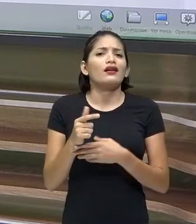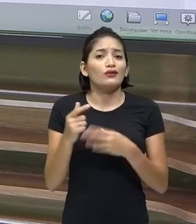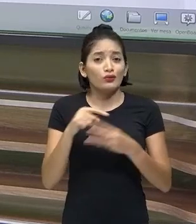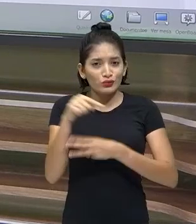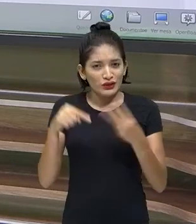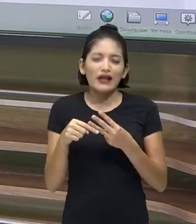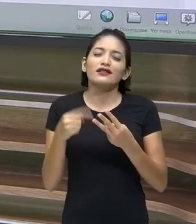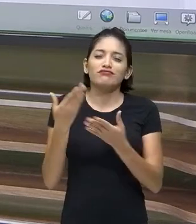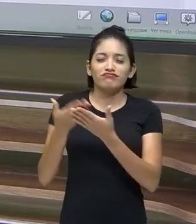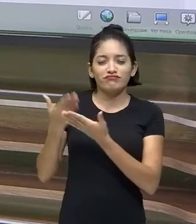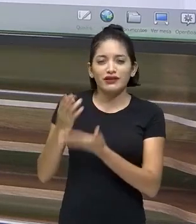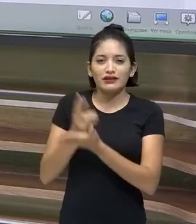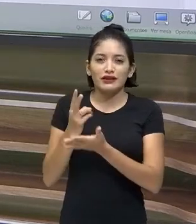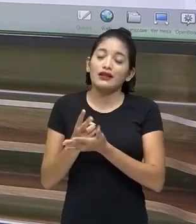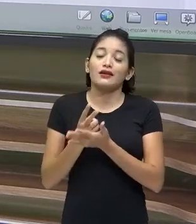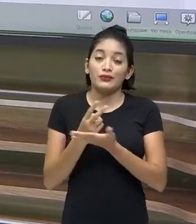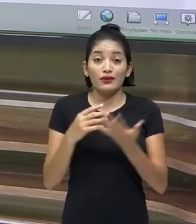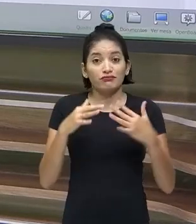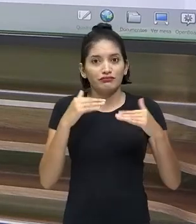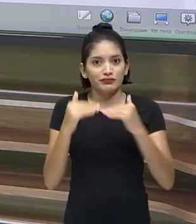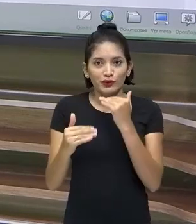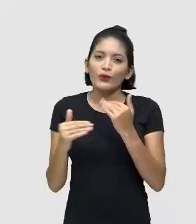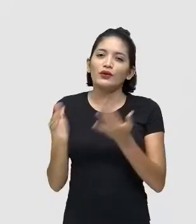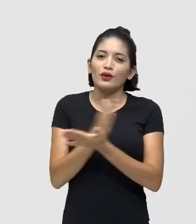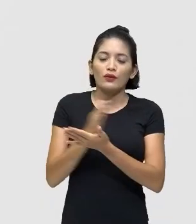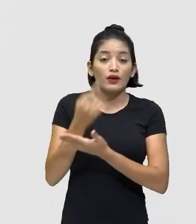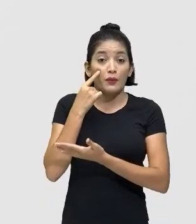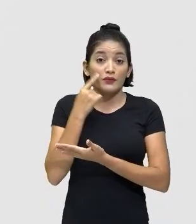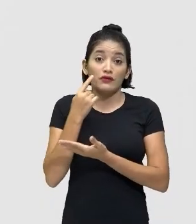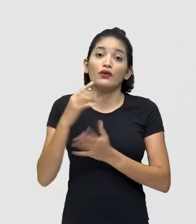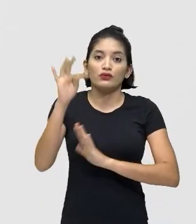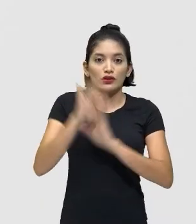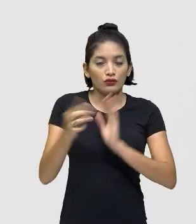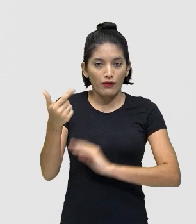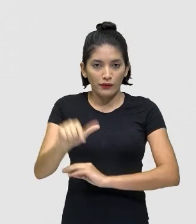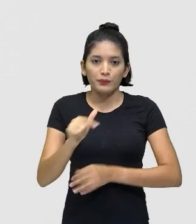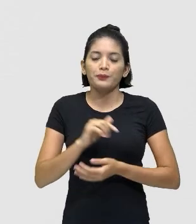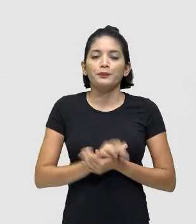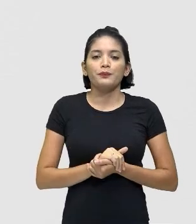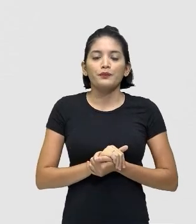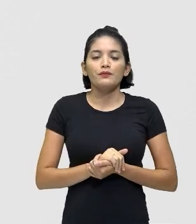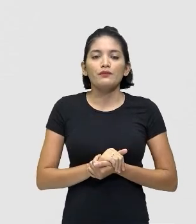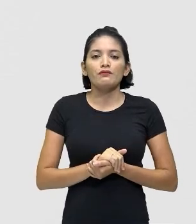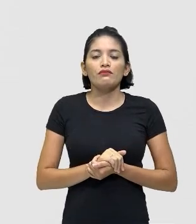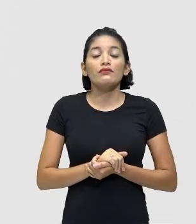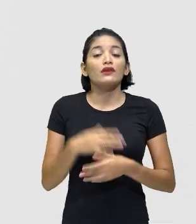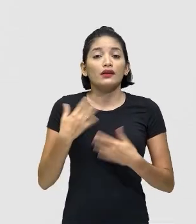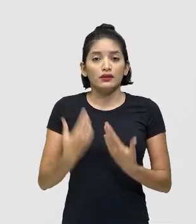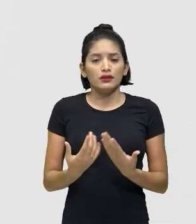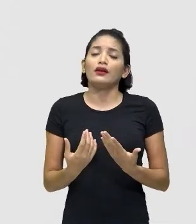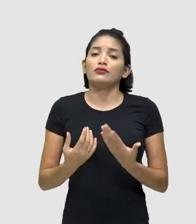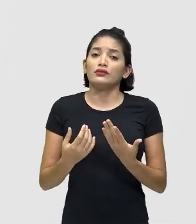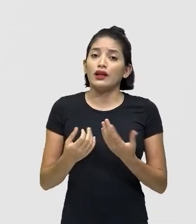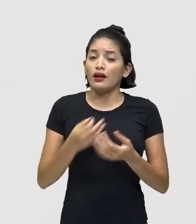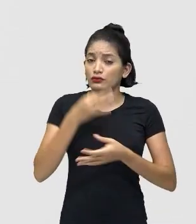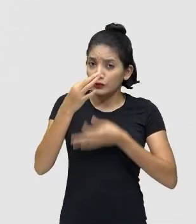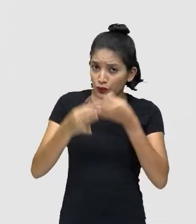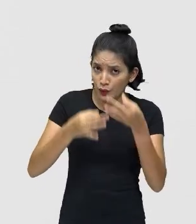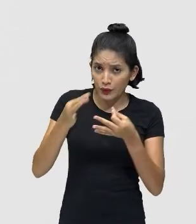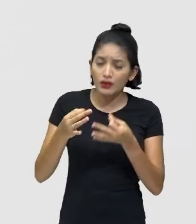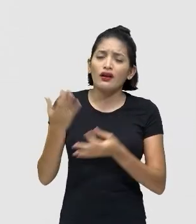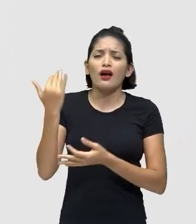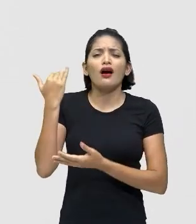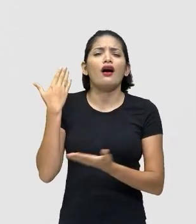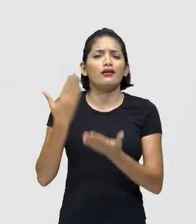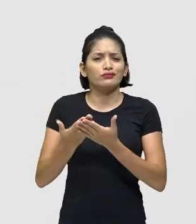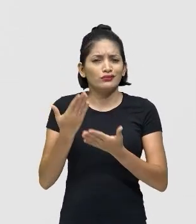ponto a ponto essas questões. Vamos lá, então, ao enunciado. Olha aí, nós temos aqui o discurso, né? Na época que ainda estudava